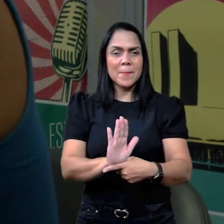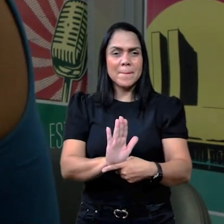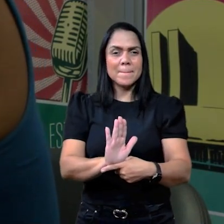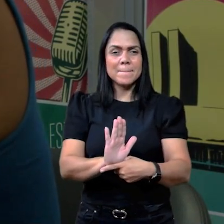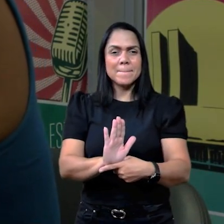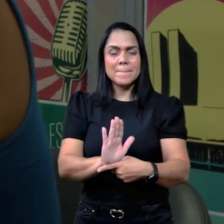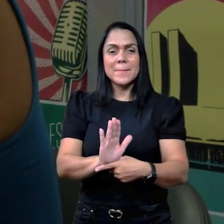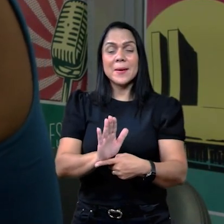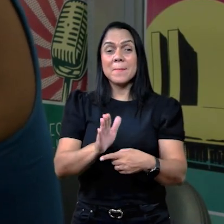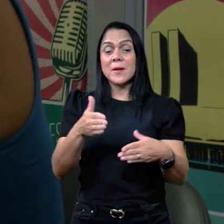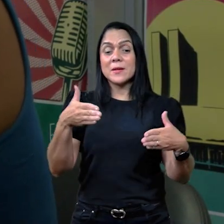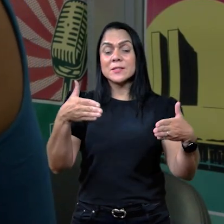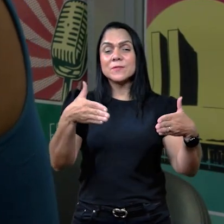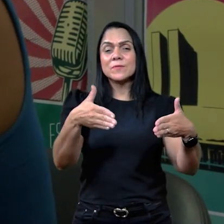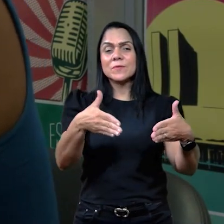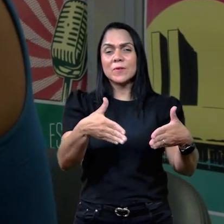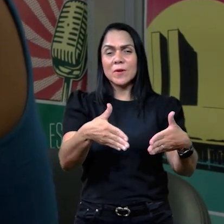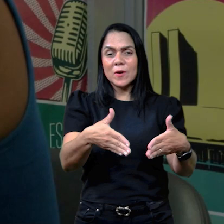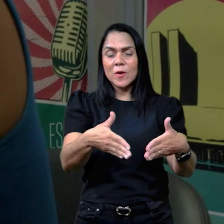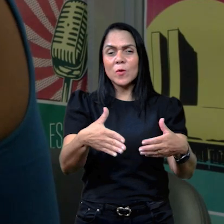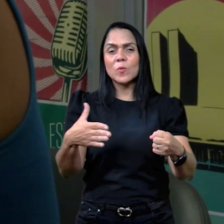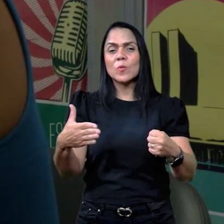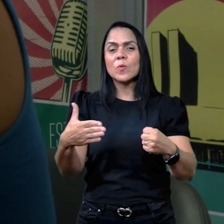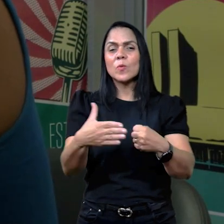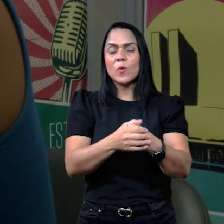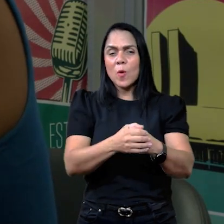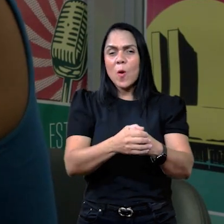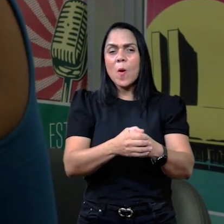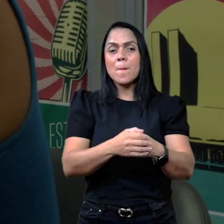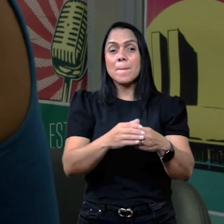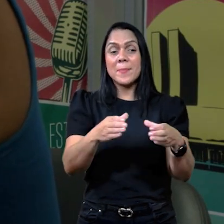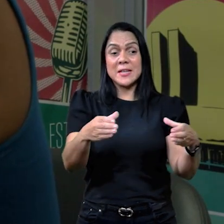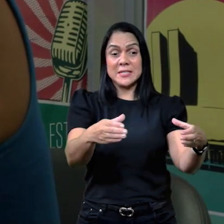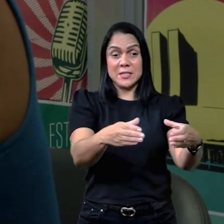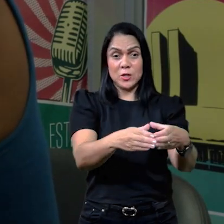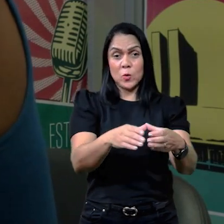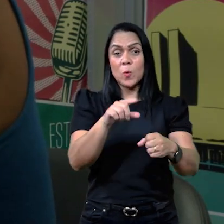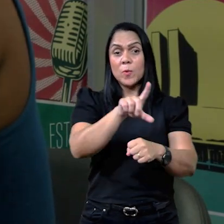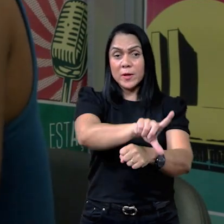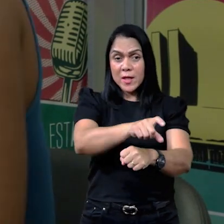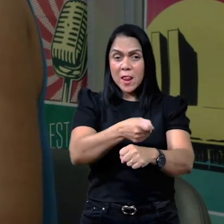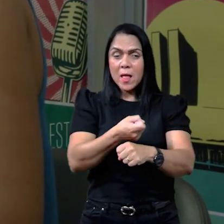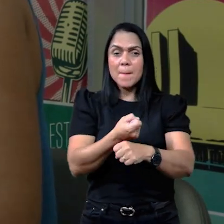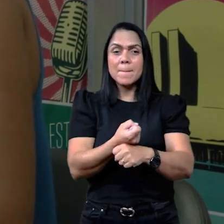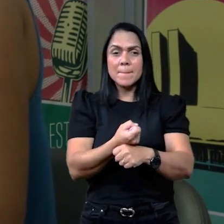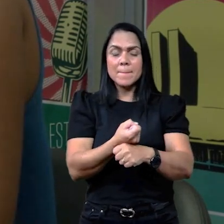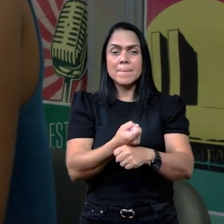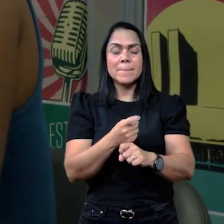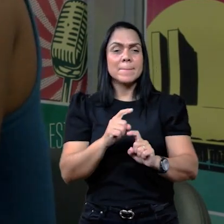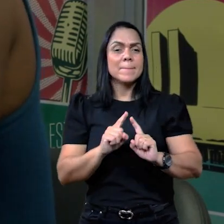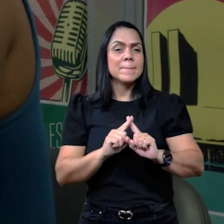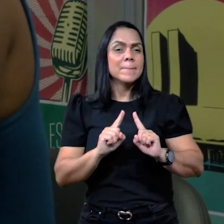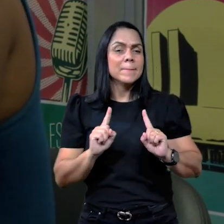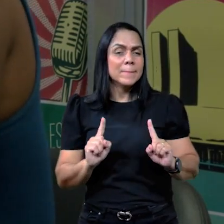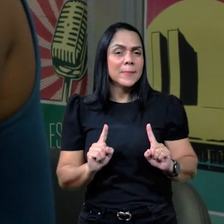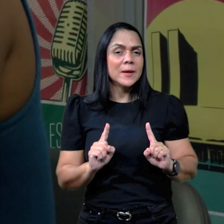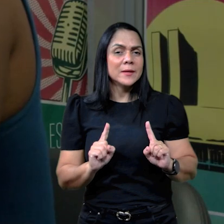tivessem essa especificidade, né, cotas específicas para a população quilombola, mas